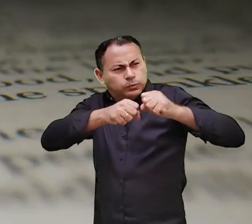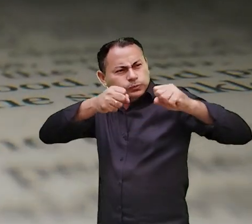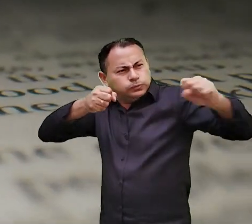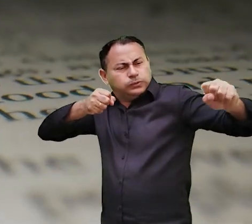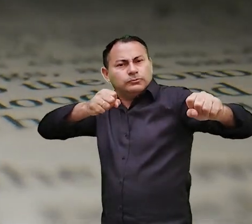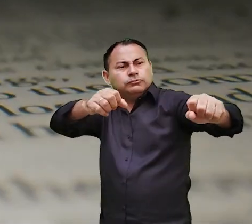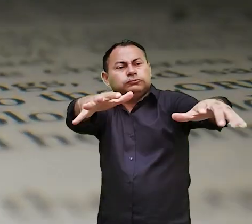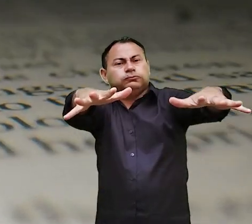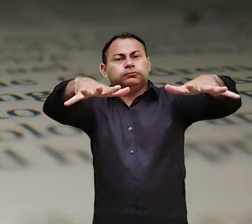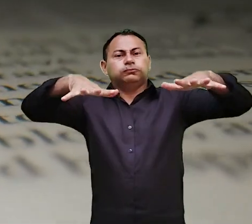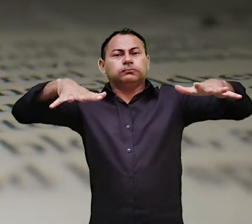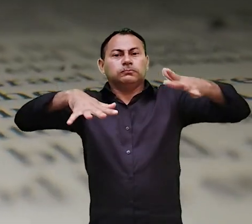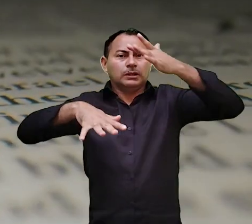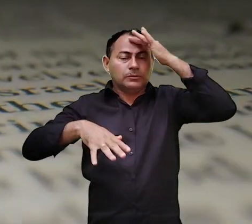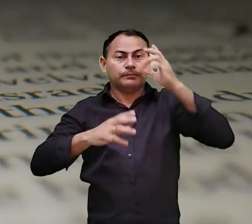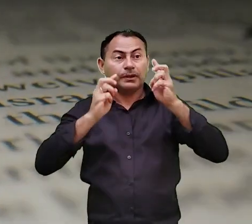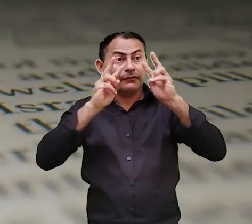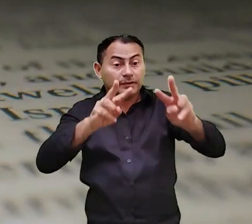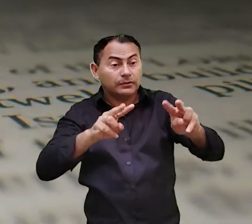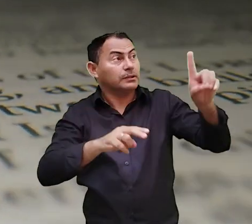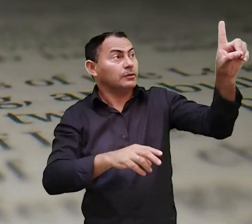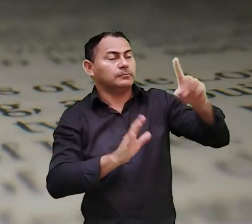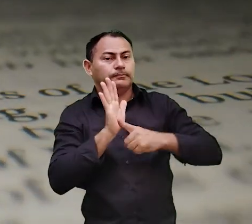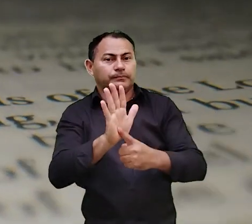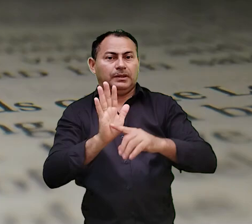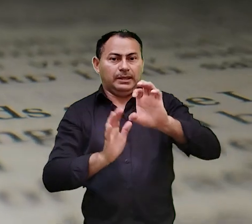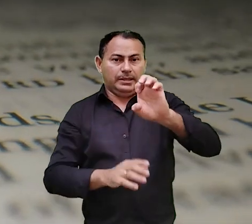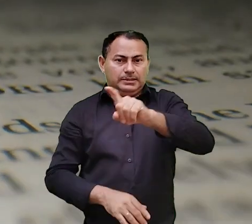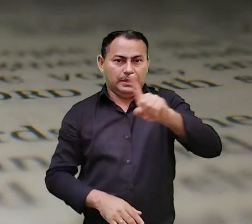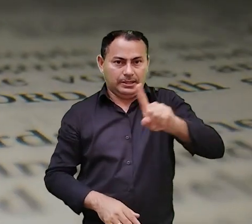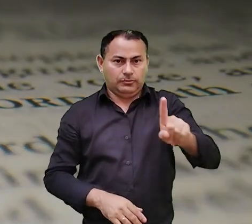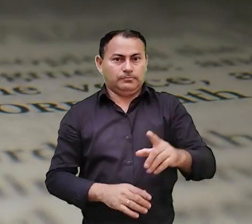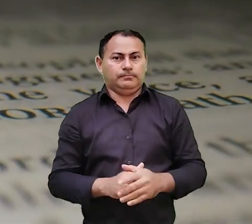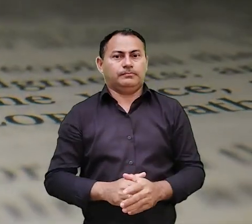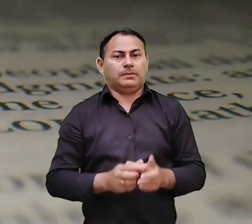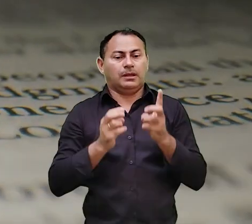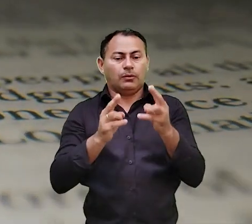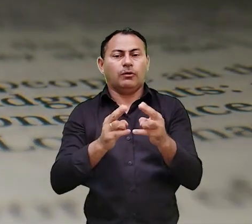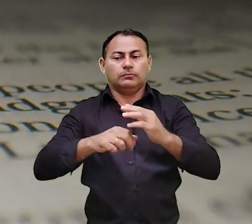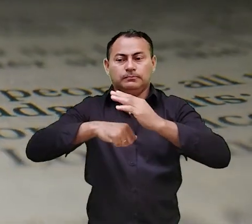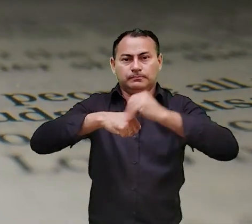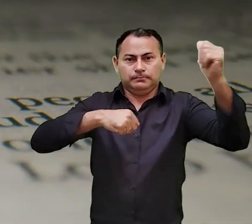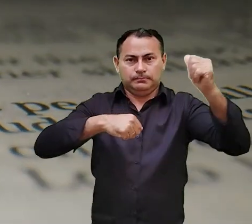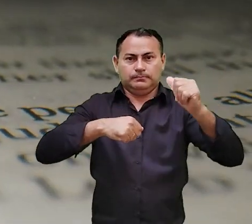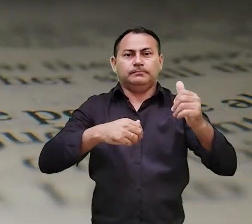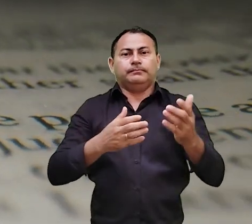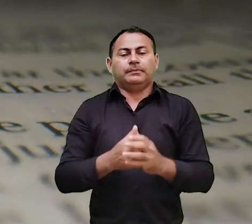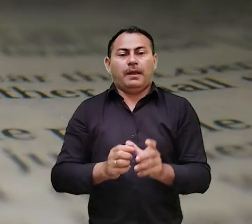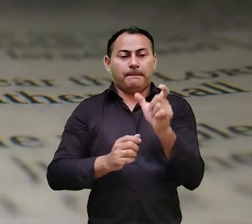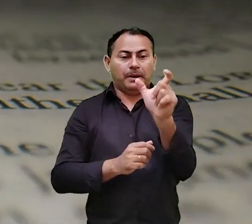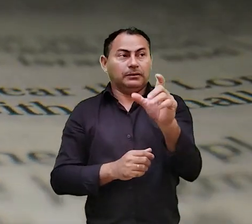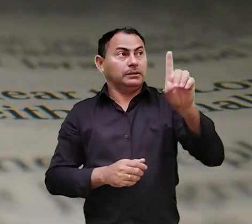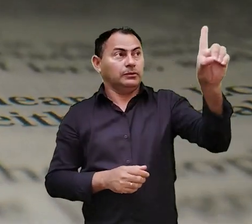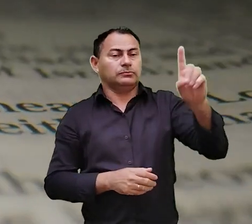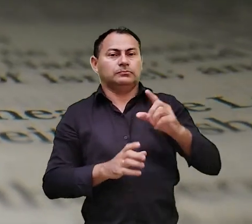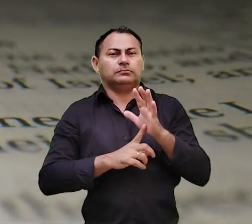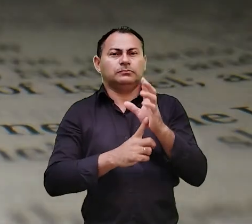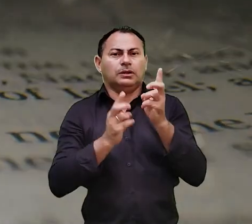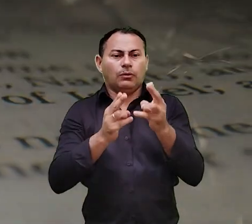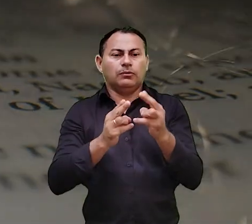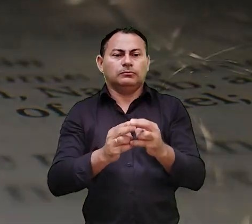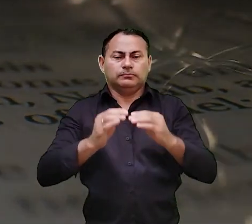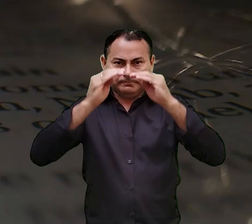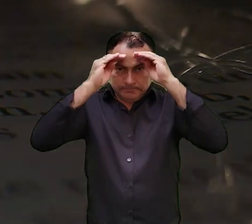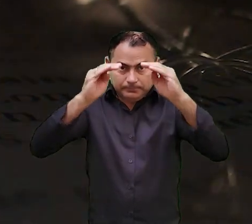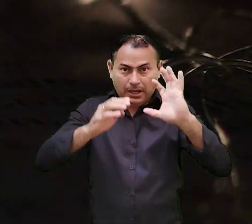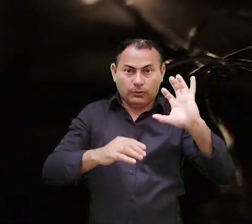um exército enorme. A visão que Deus deu a Ezequiel veio como um chamado para ele, e a palavra de